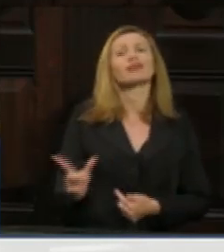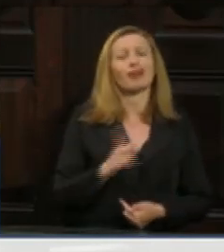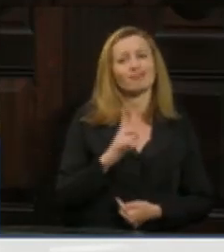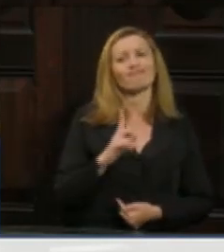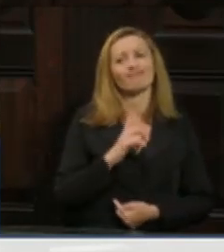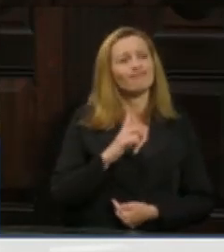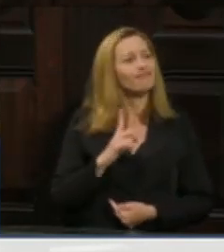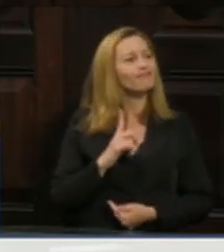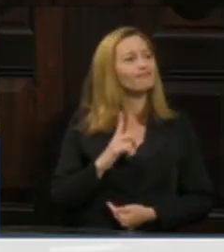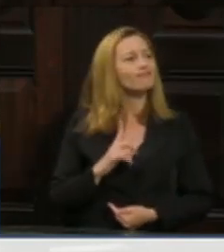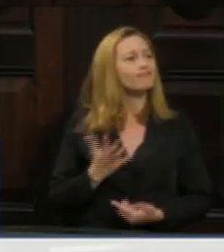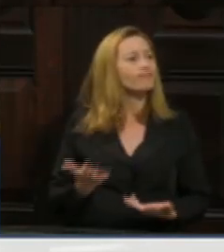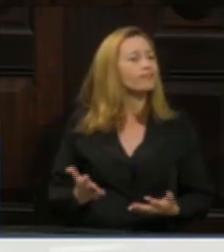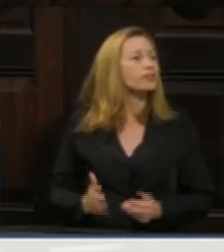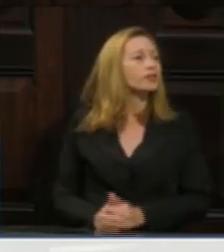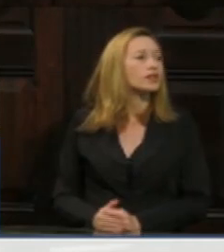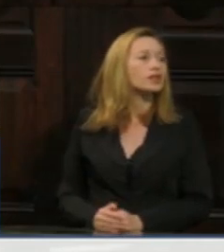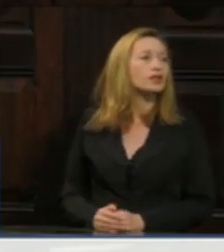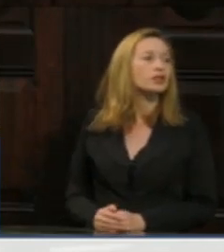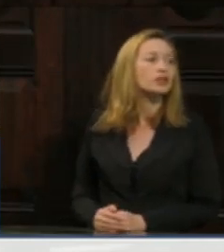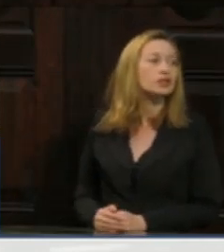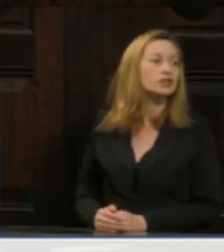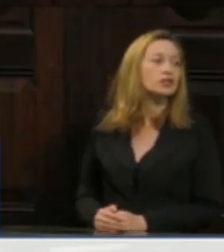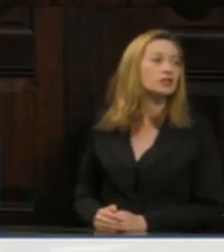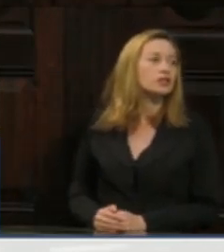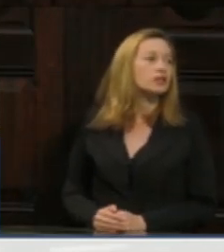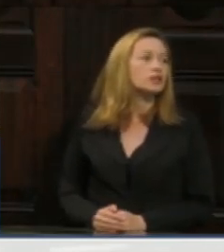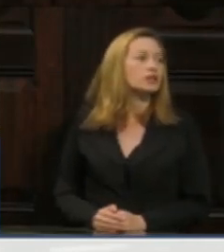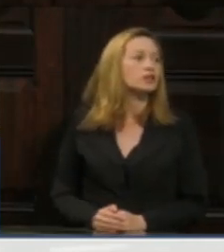e reitero o meu entendimento.